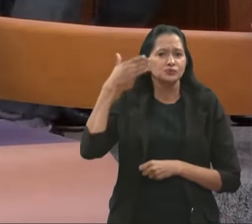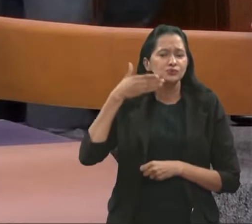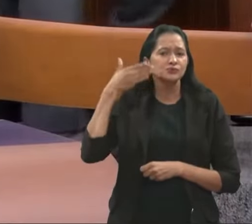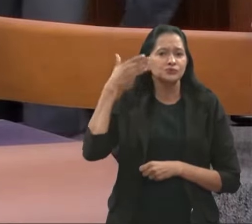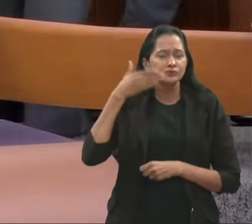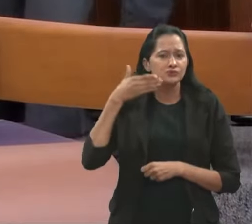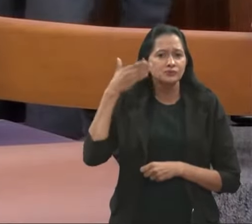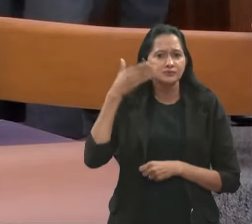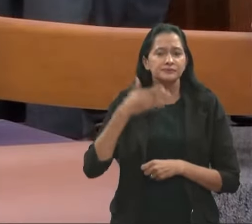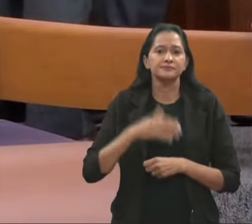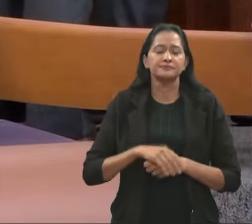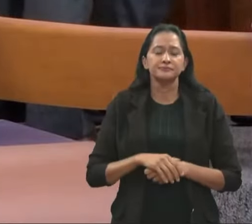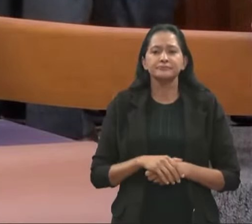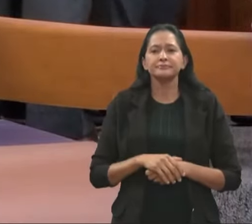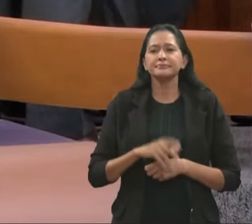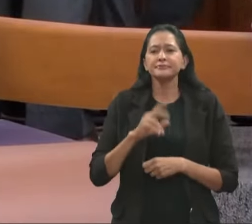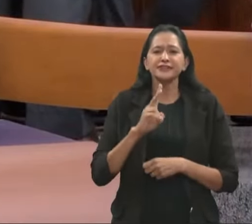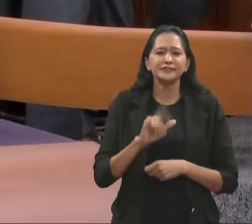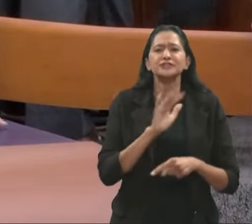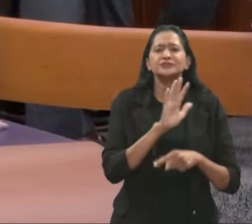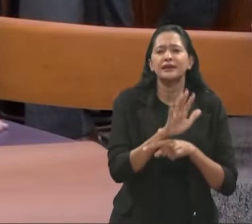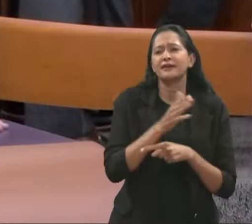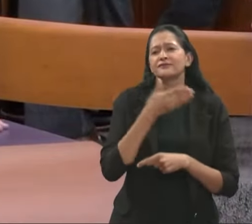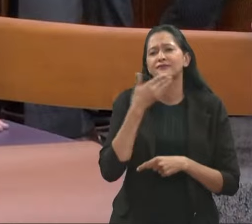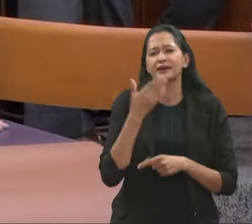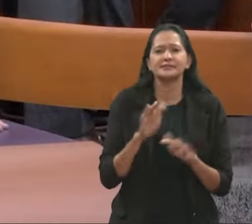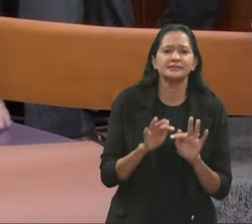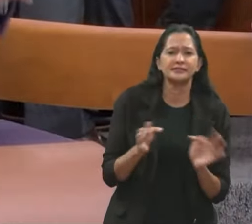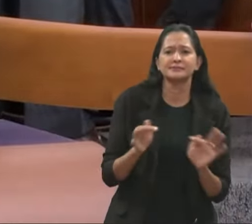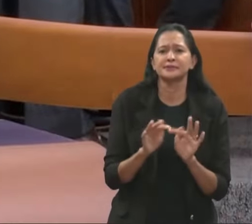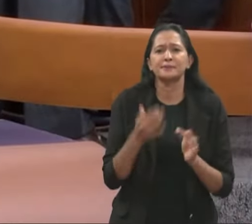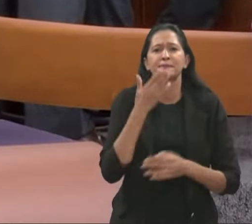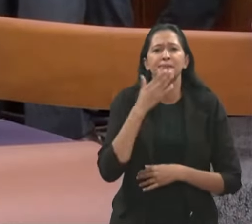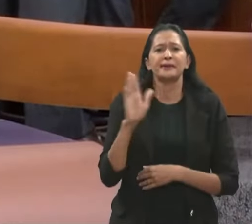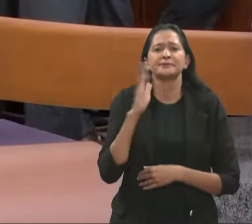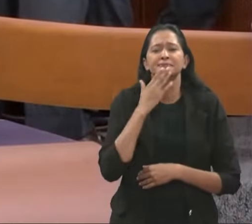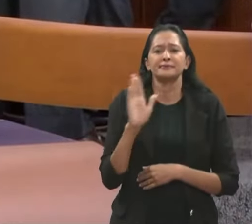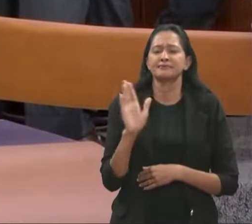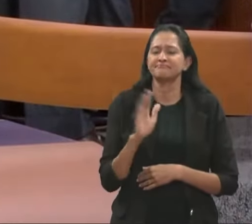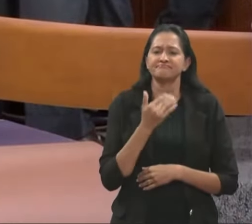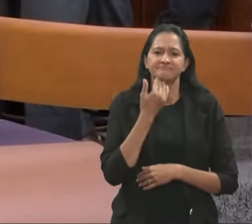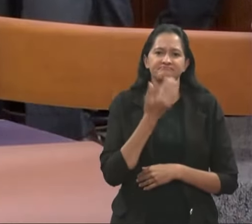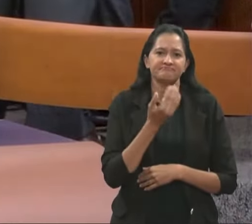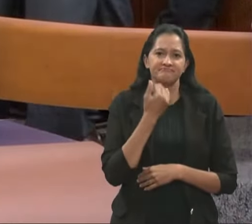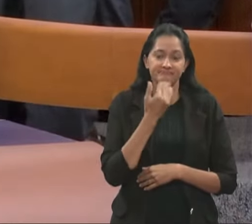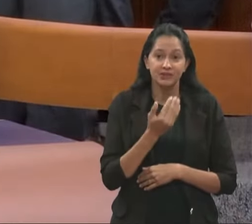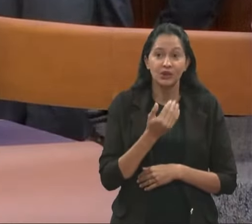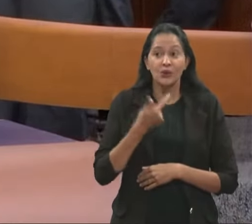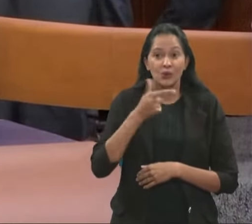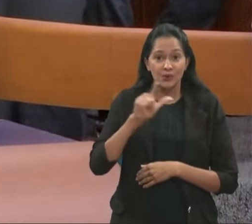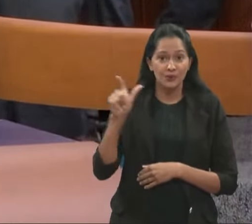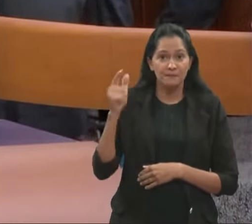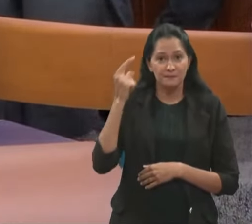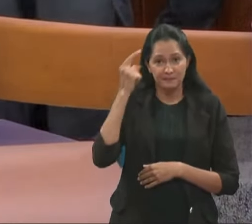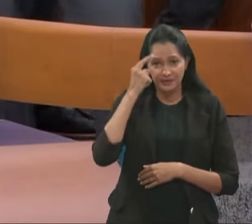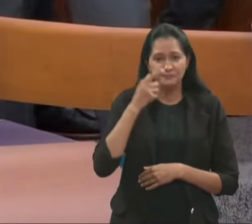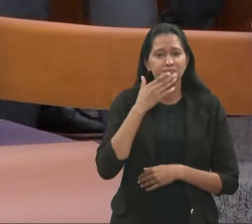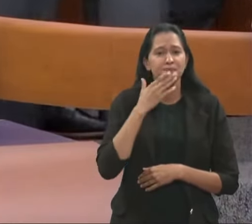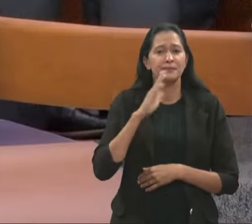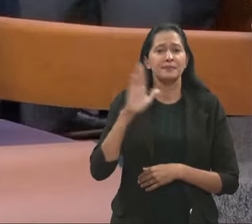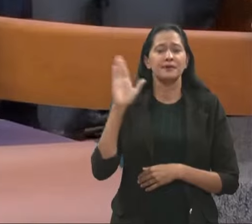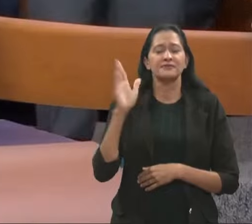falando em facilidade para vocês e depois não resolver nada. Aqueles que acham que é fácil fazer um